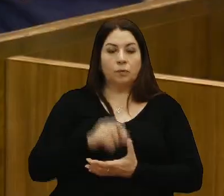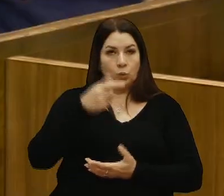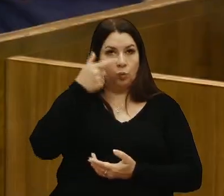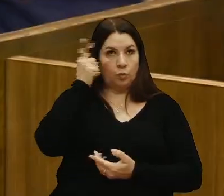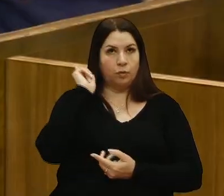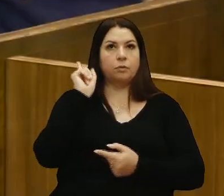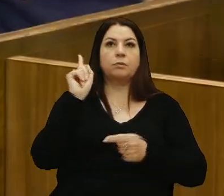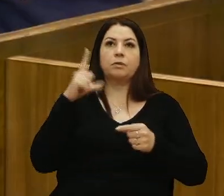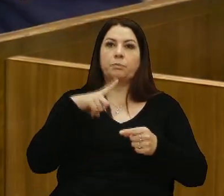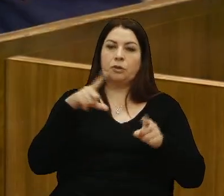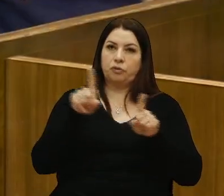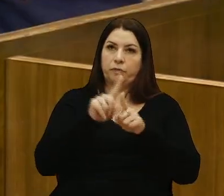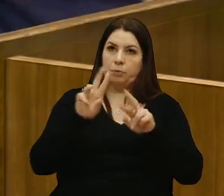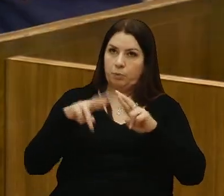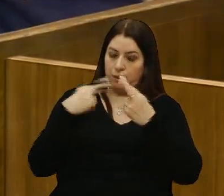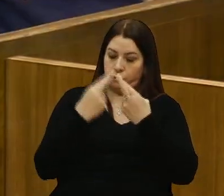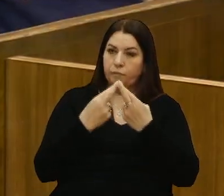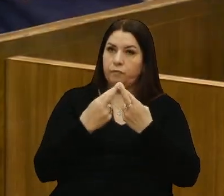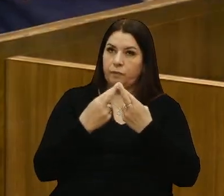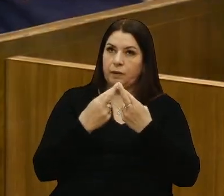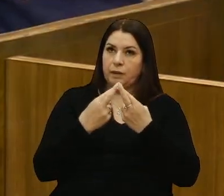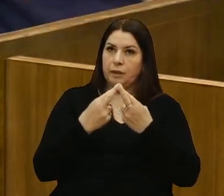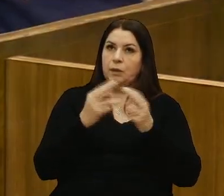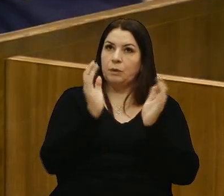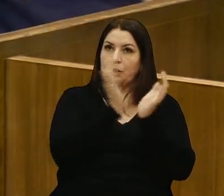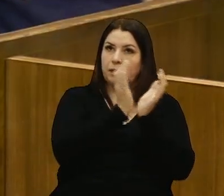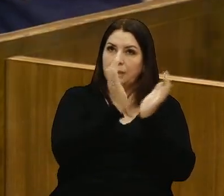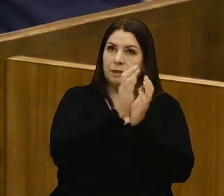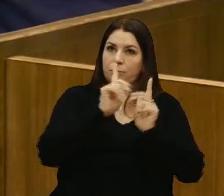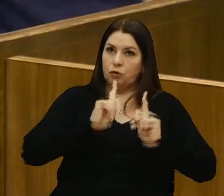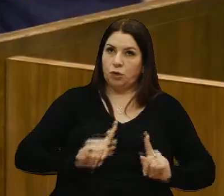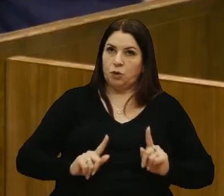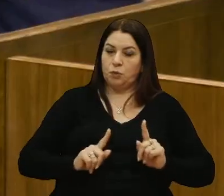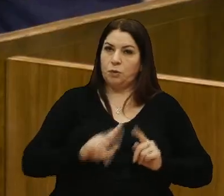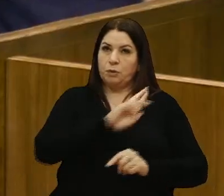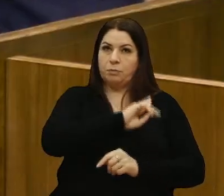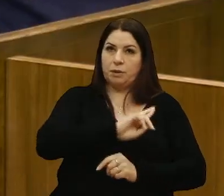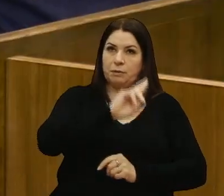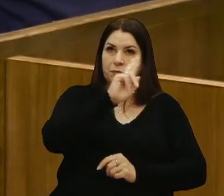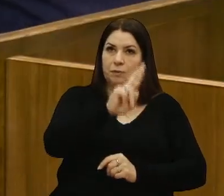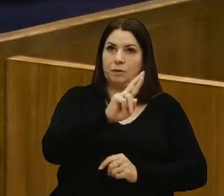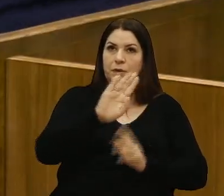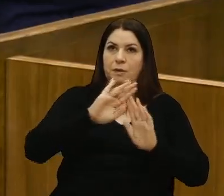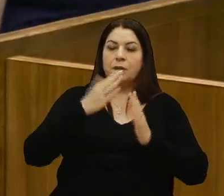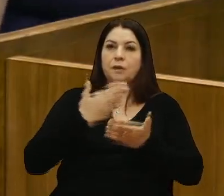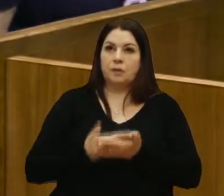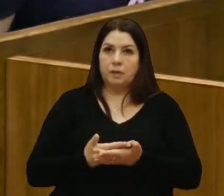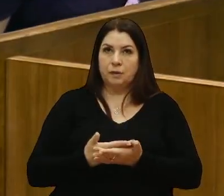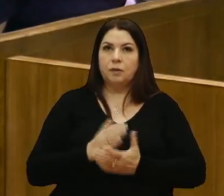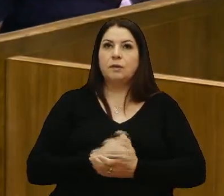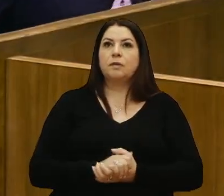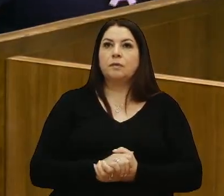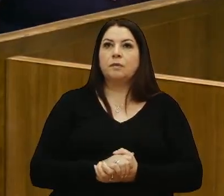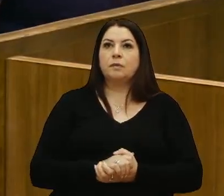Ontem, nós tivemos uma reunião com as equipes gestoras e os representantes das escolas,